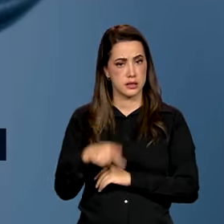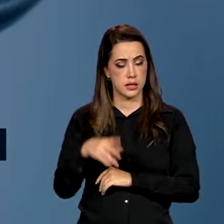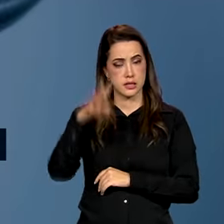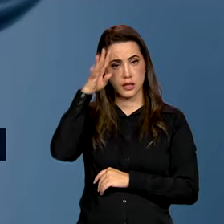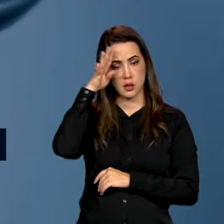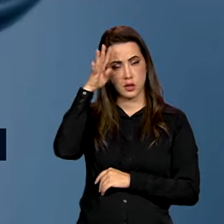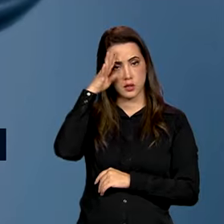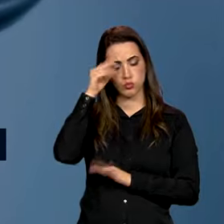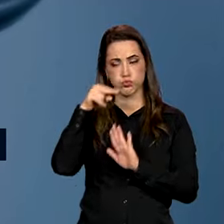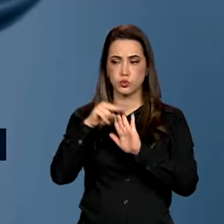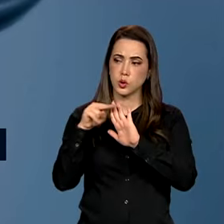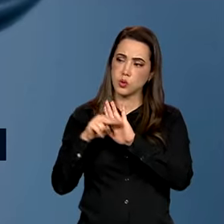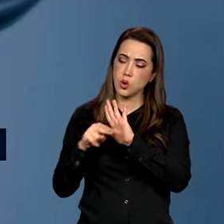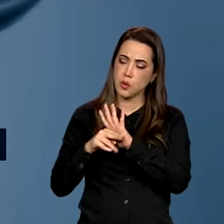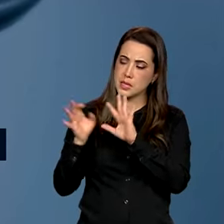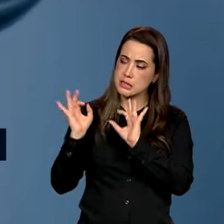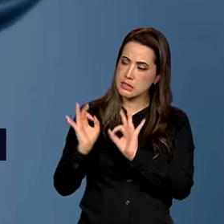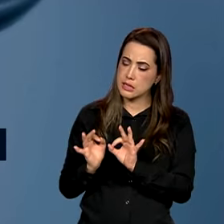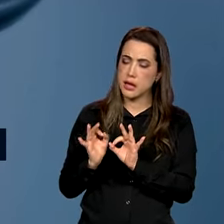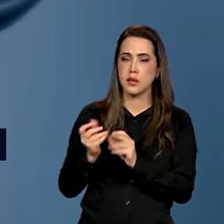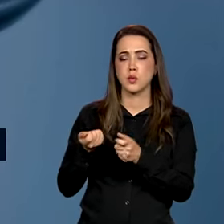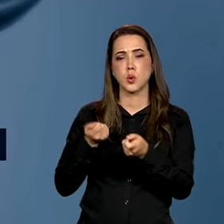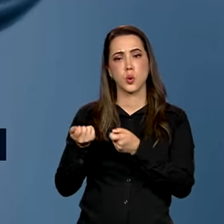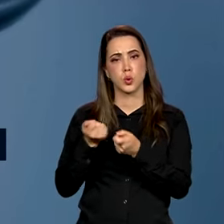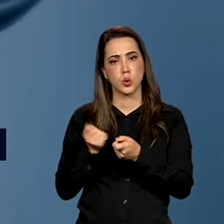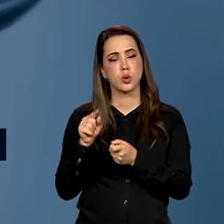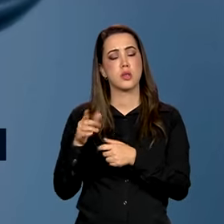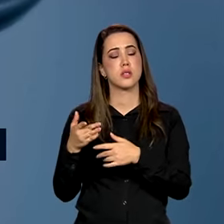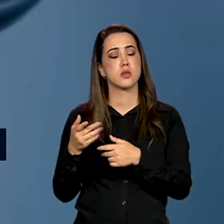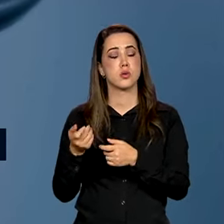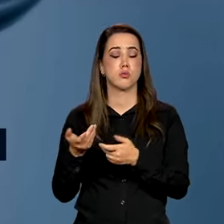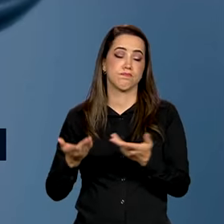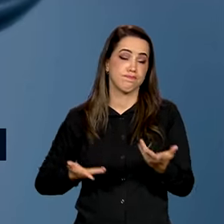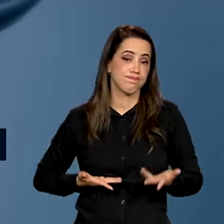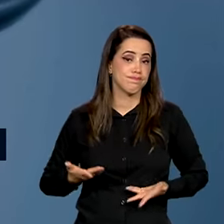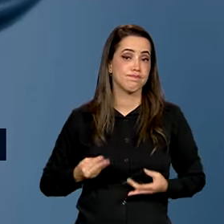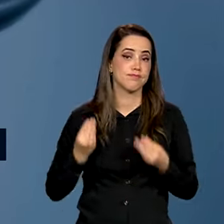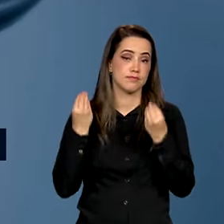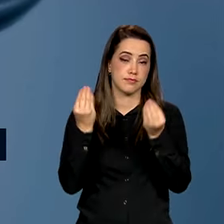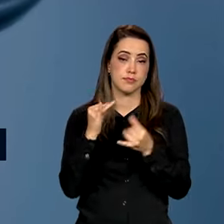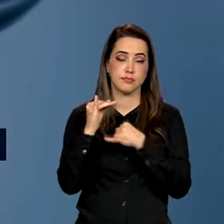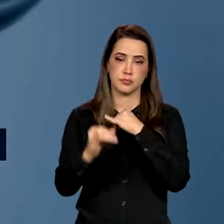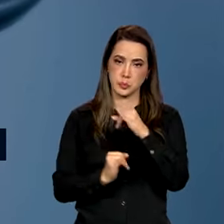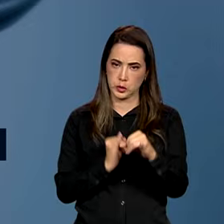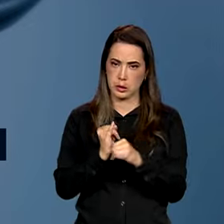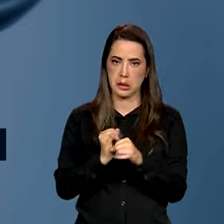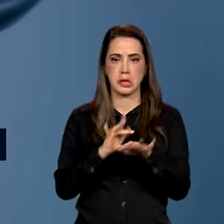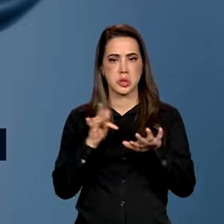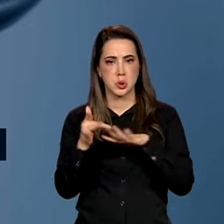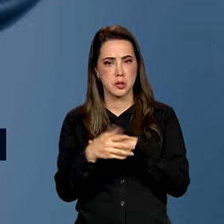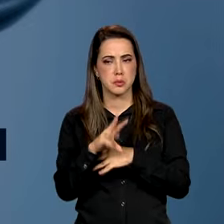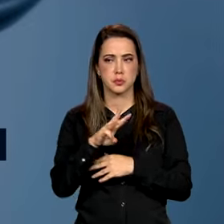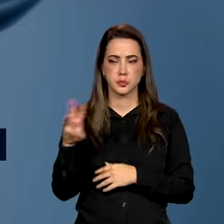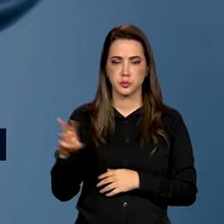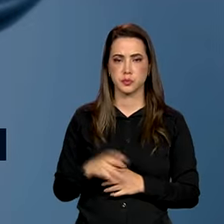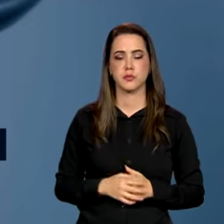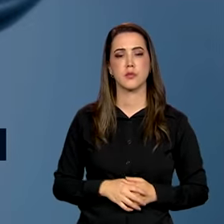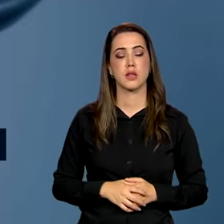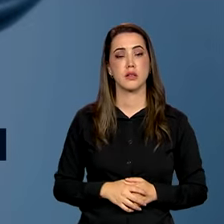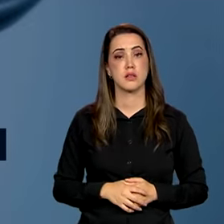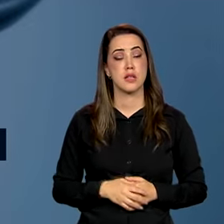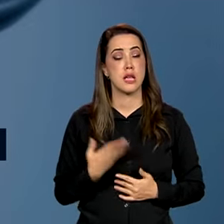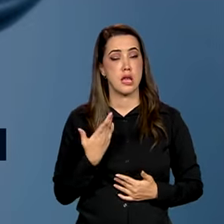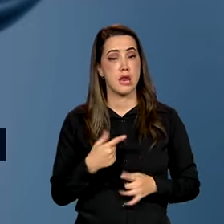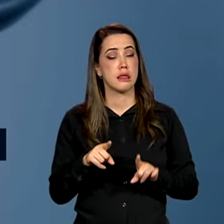com medidas práticas para regulação do serviço entre as determinações a secretaria nacional do Consumidor vai